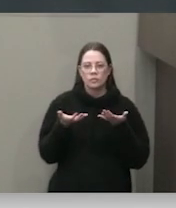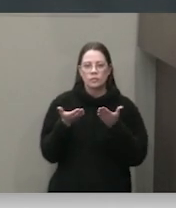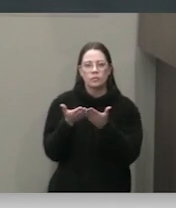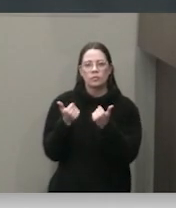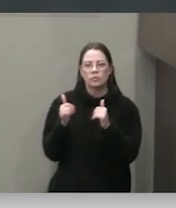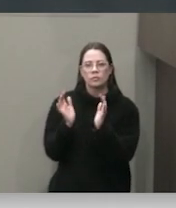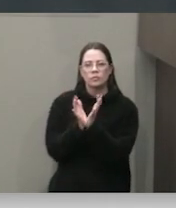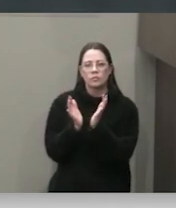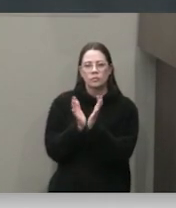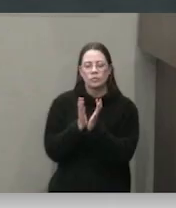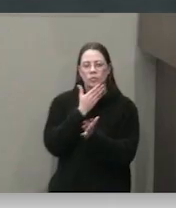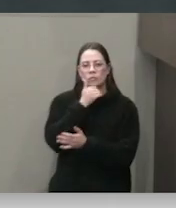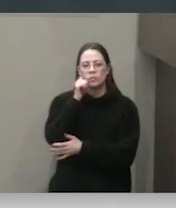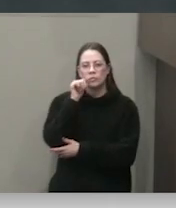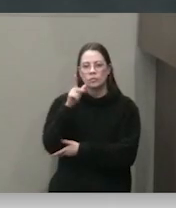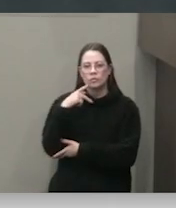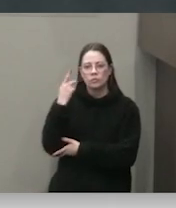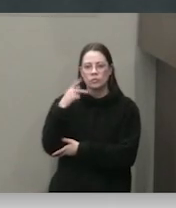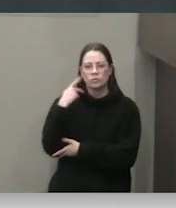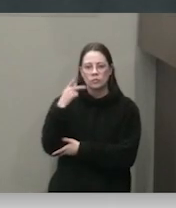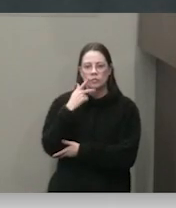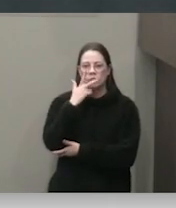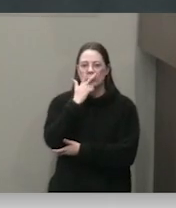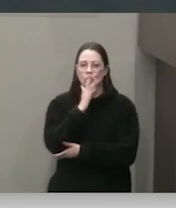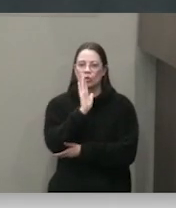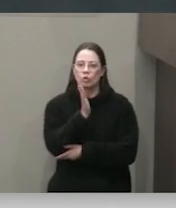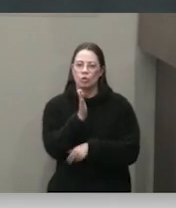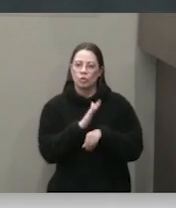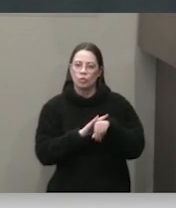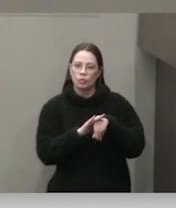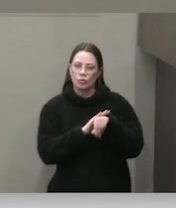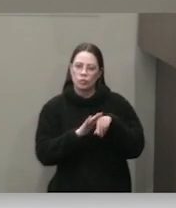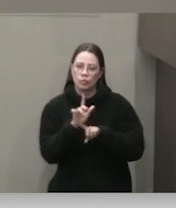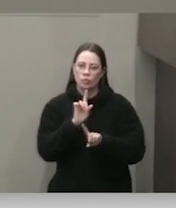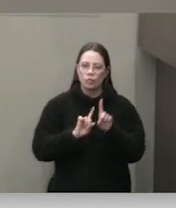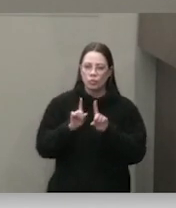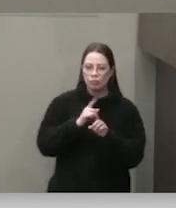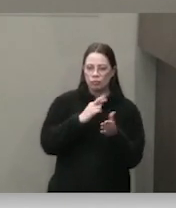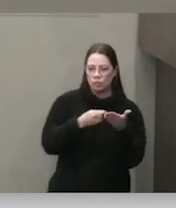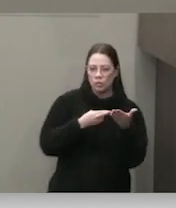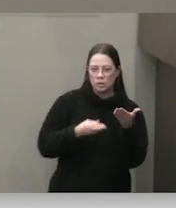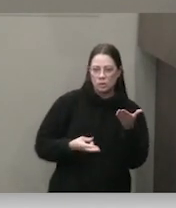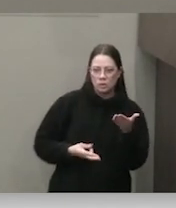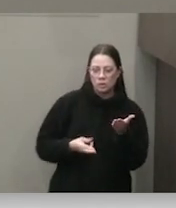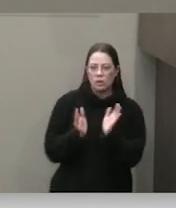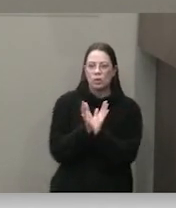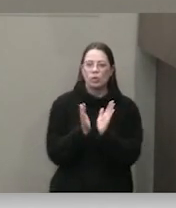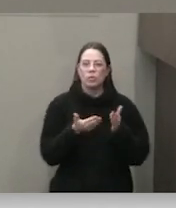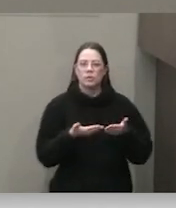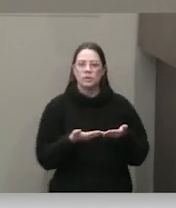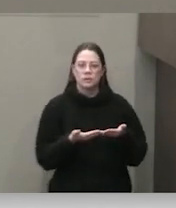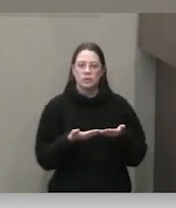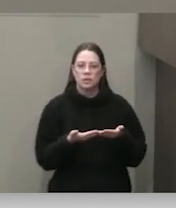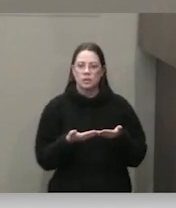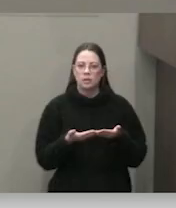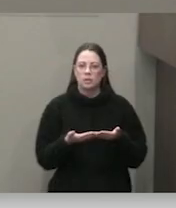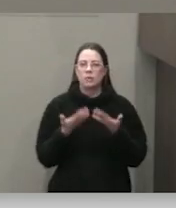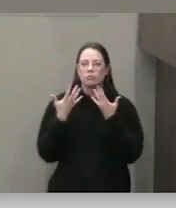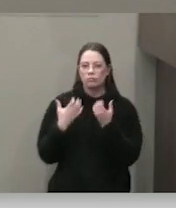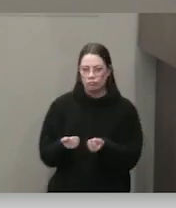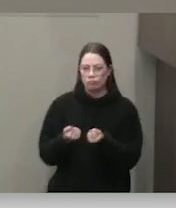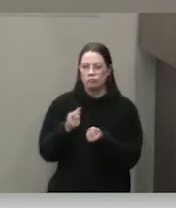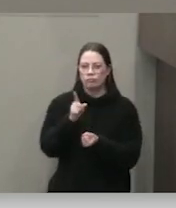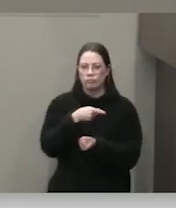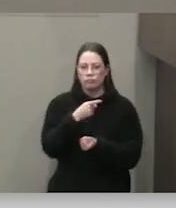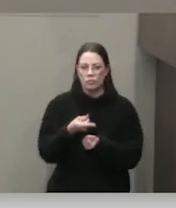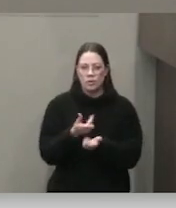aqui aos colegas vereadores, assim como conversei com os colegas que ficaram de relatores nas comissões, pelo acatamento do